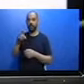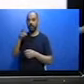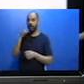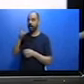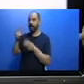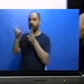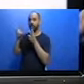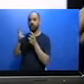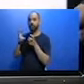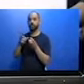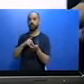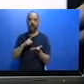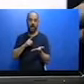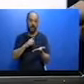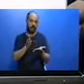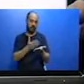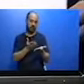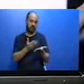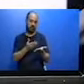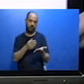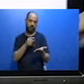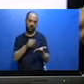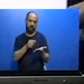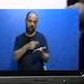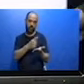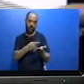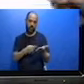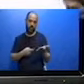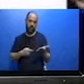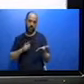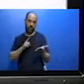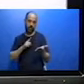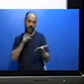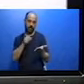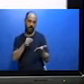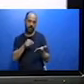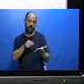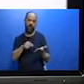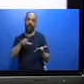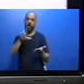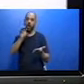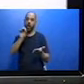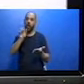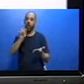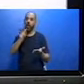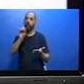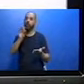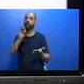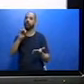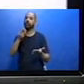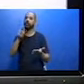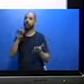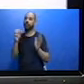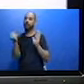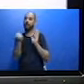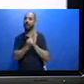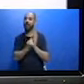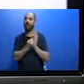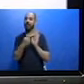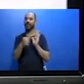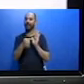no caderno de vocês na apostila de vocês atrás vai ter se logotipo significa o quê